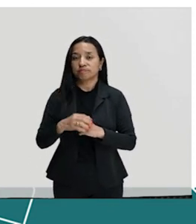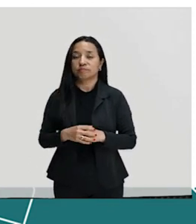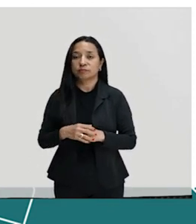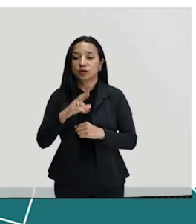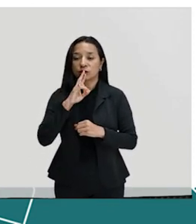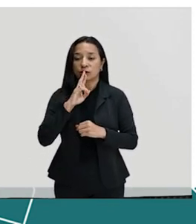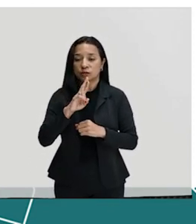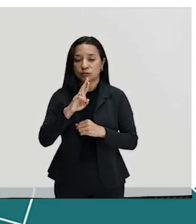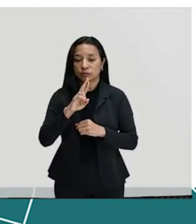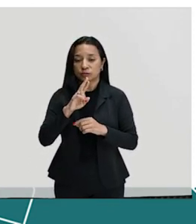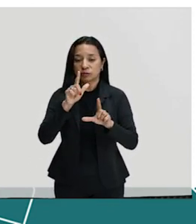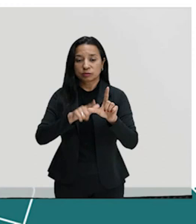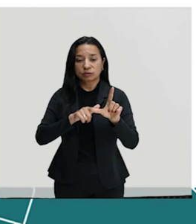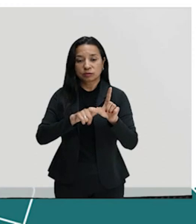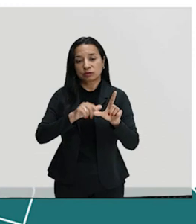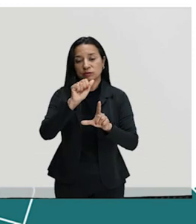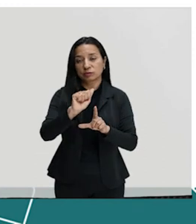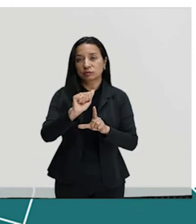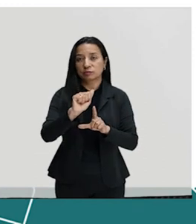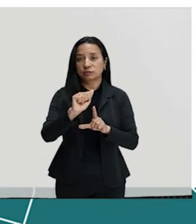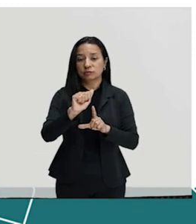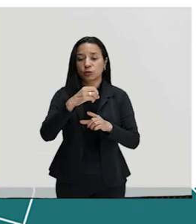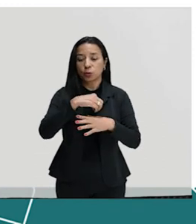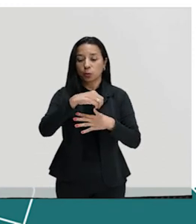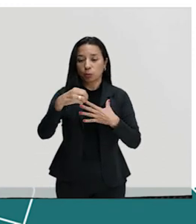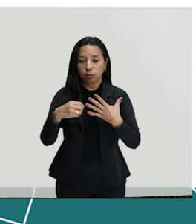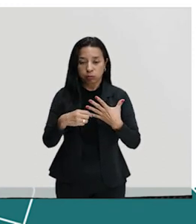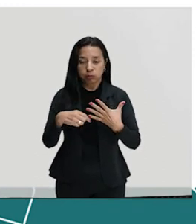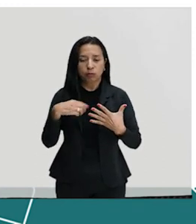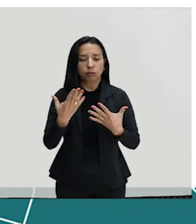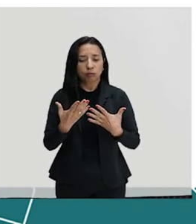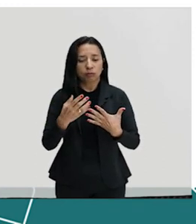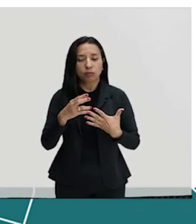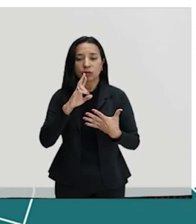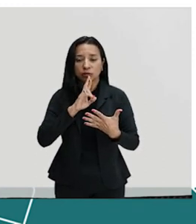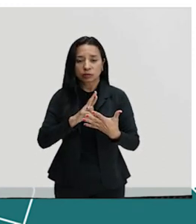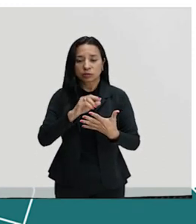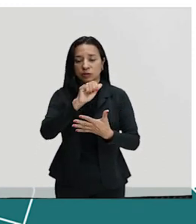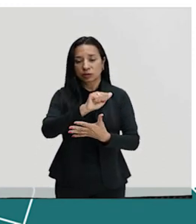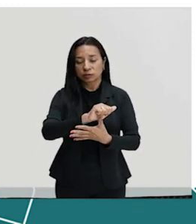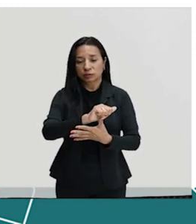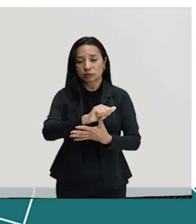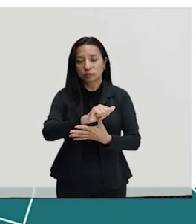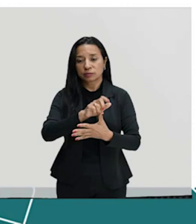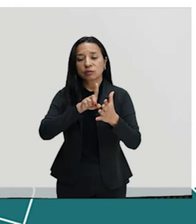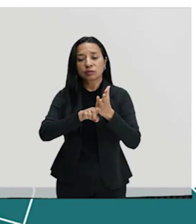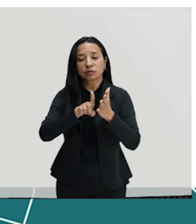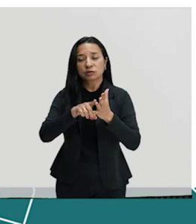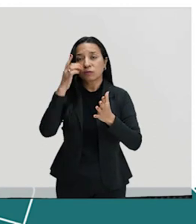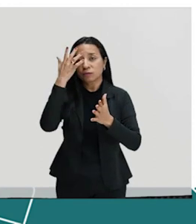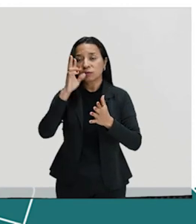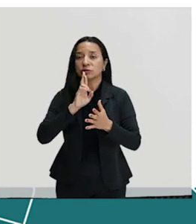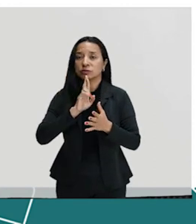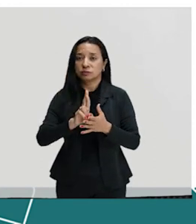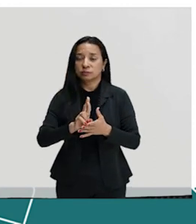resposta letra A Ok resposta letra A uma questão bem fácil de se